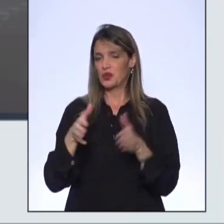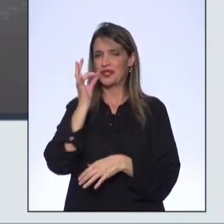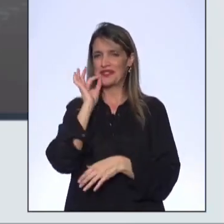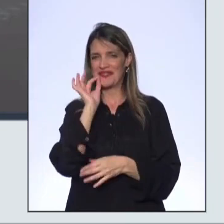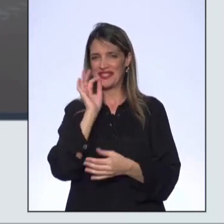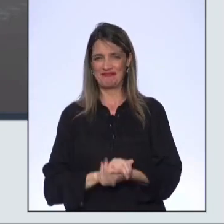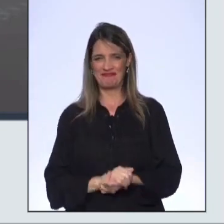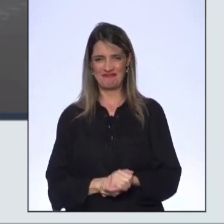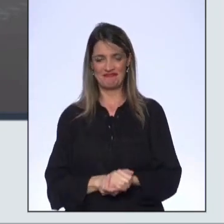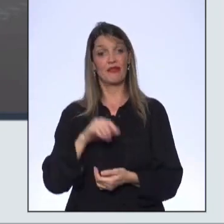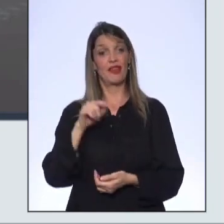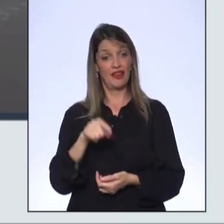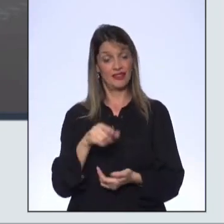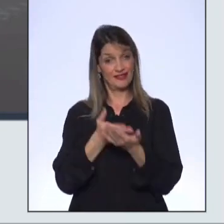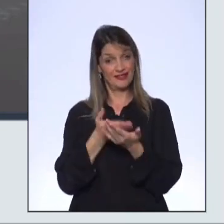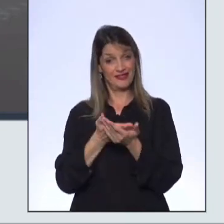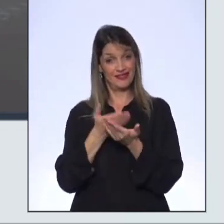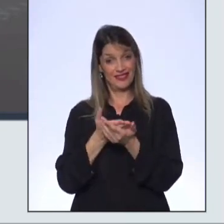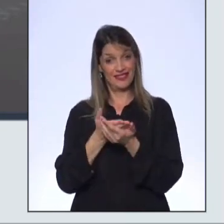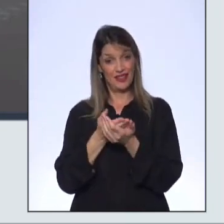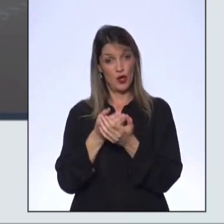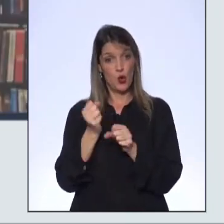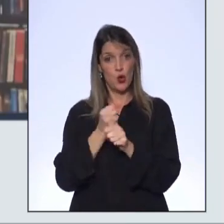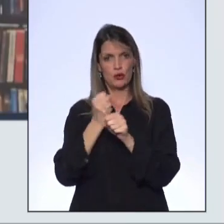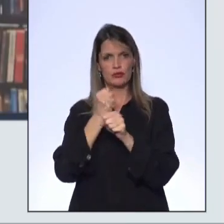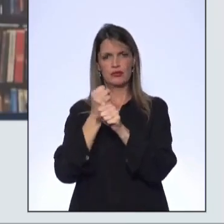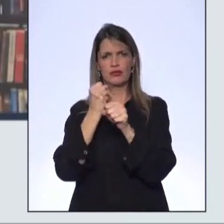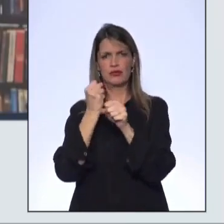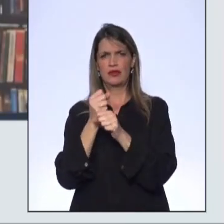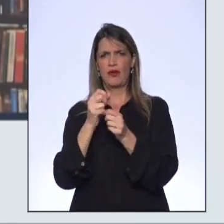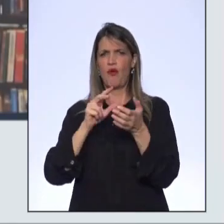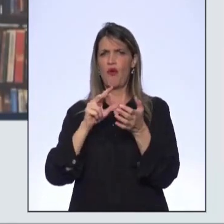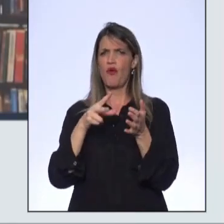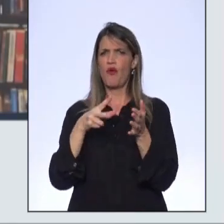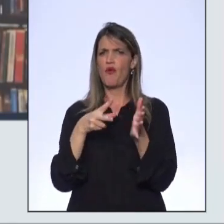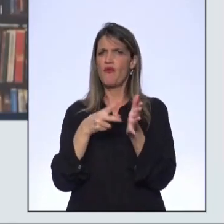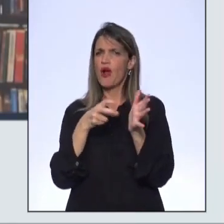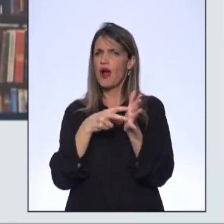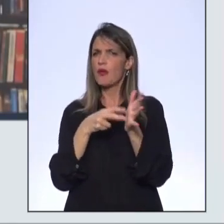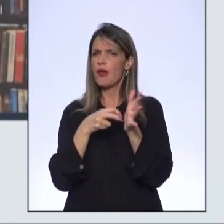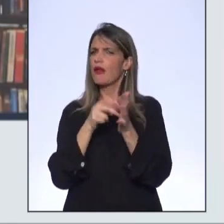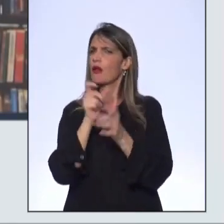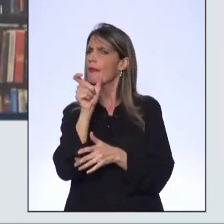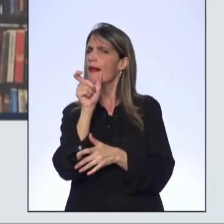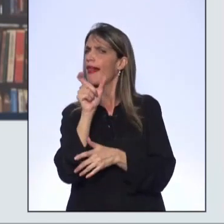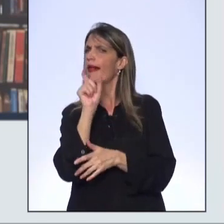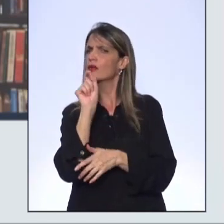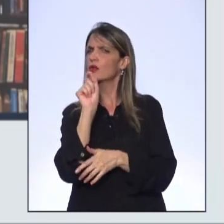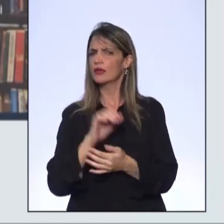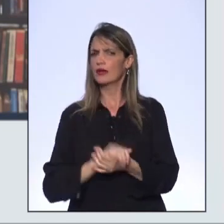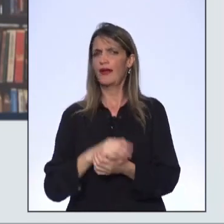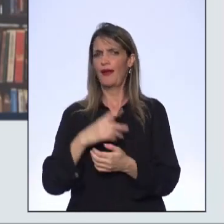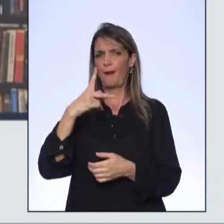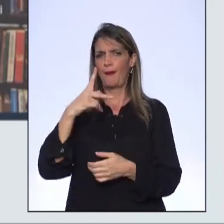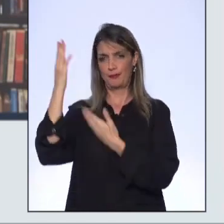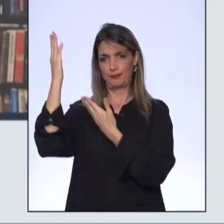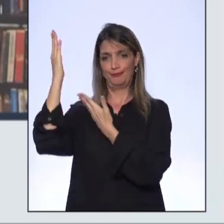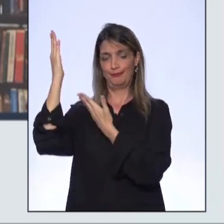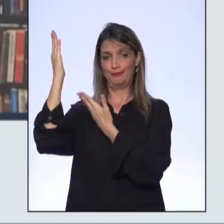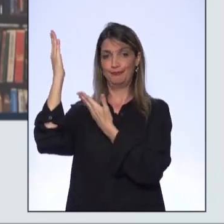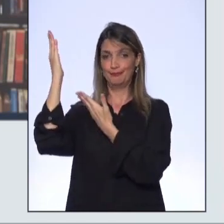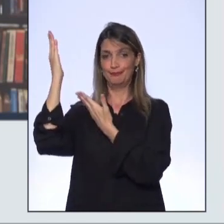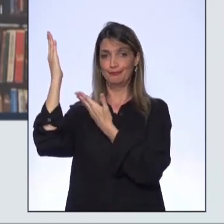do nosso quadro Construção de Vocabulário. A palavra que nós temos para o dia de hoje é